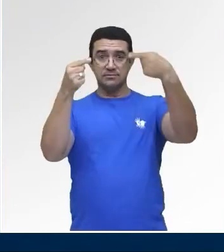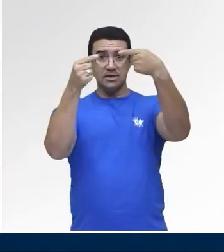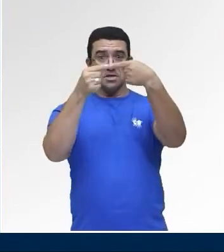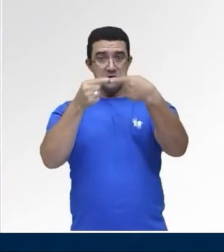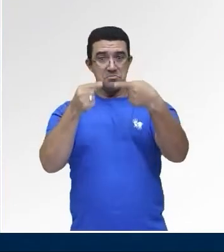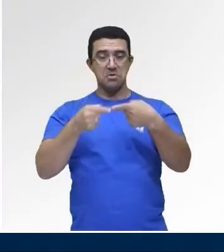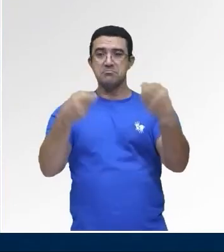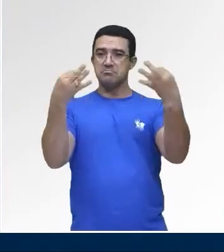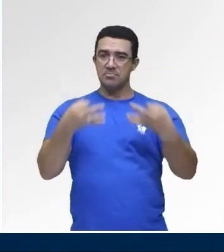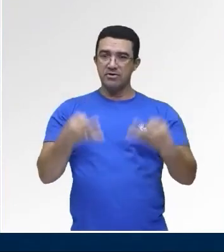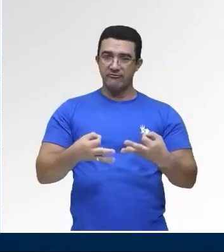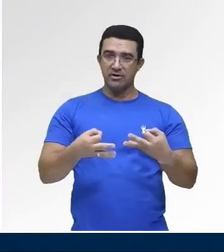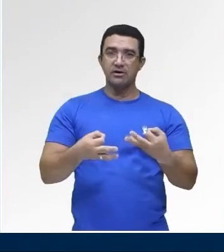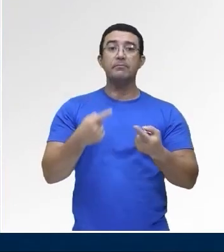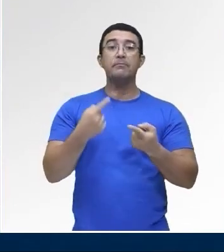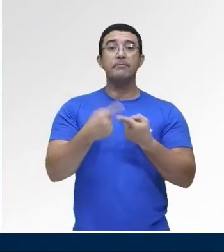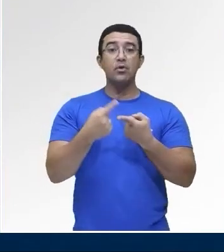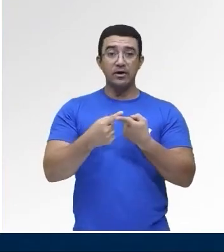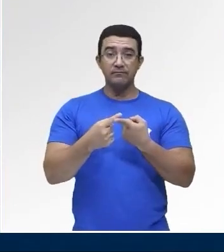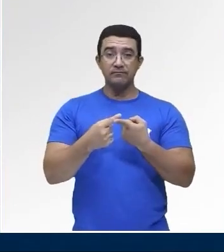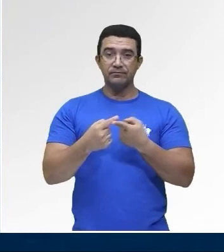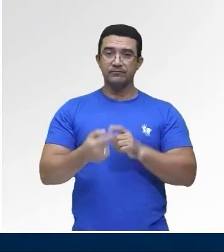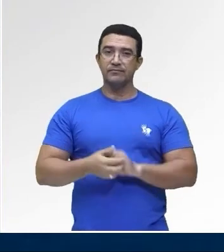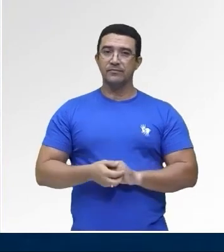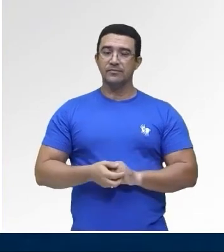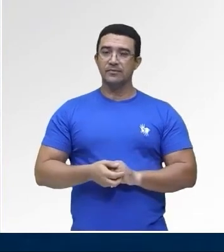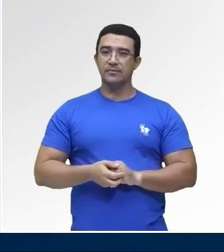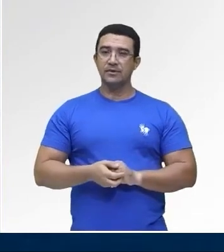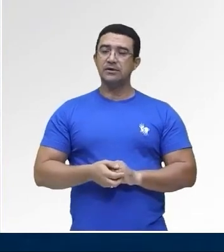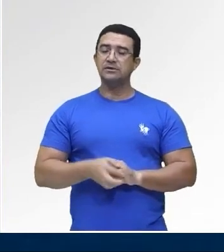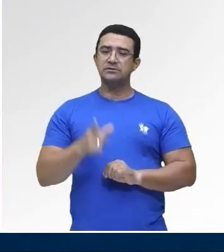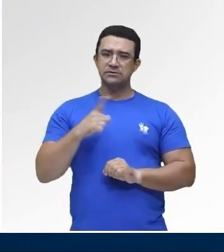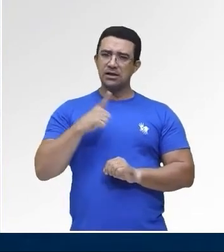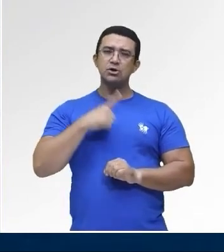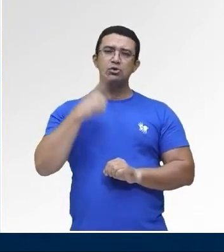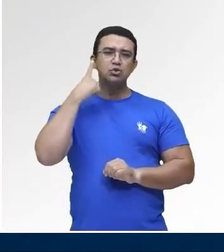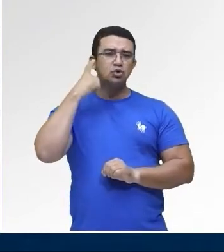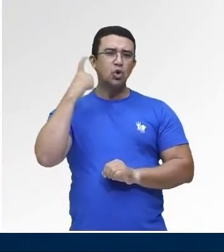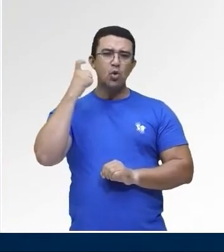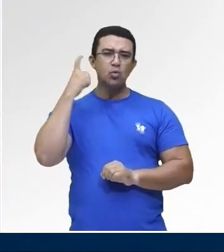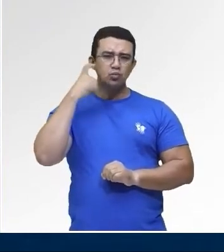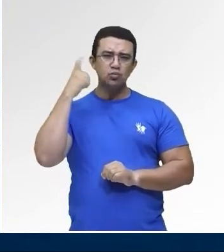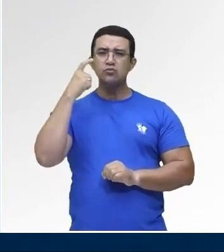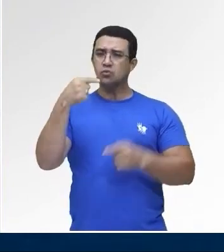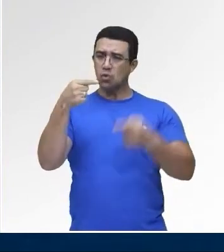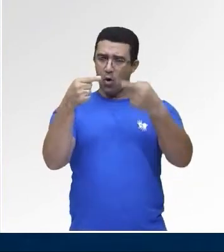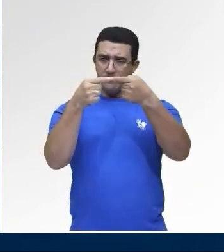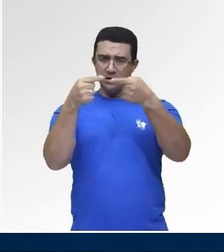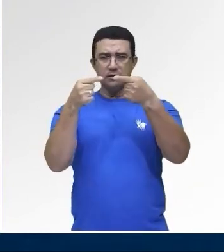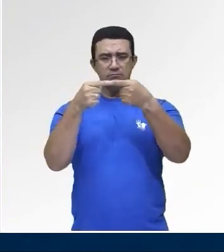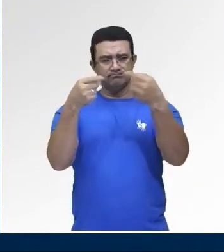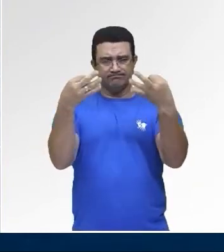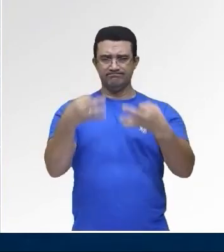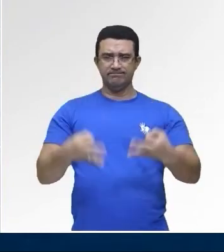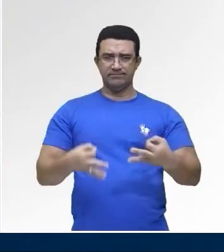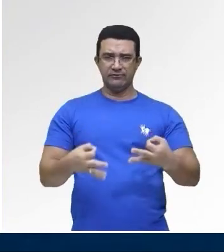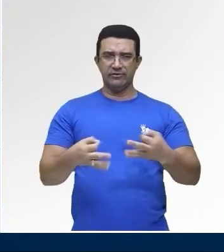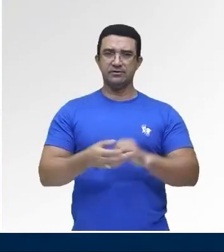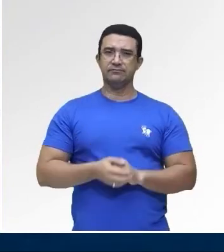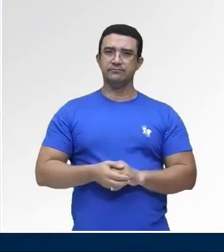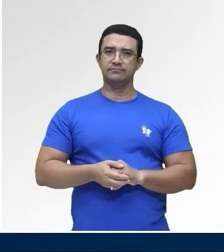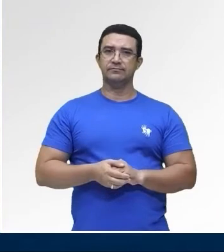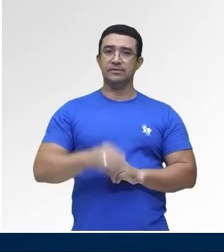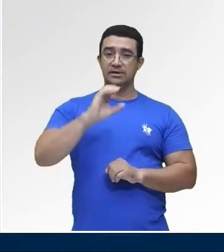Porque elas estão com a sonorização perfeita. Ó, chão, chão.